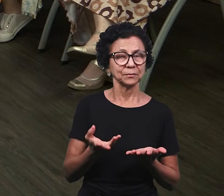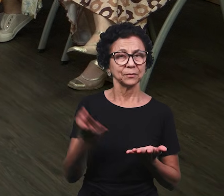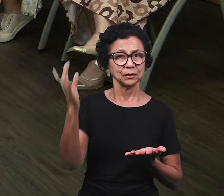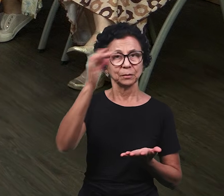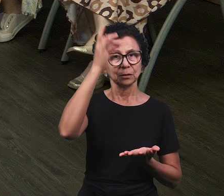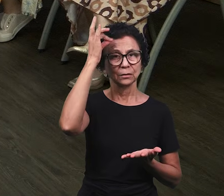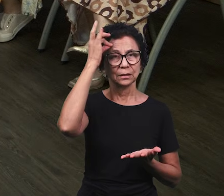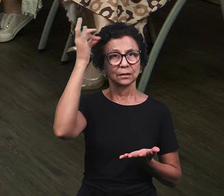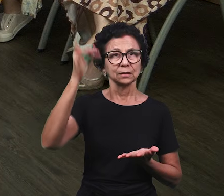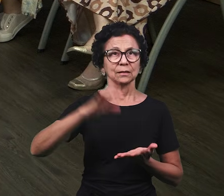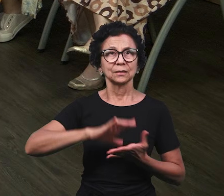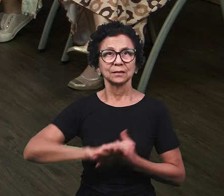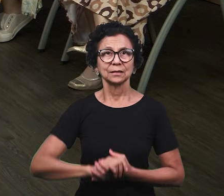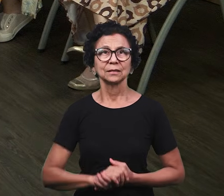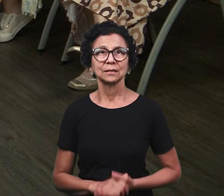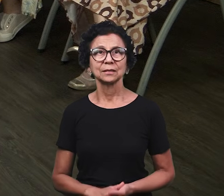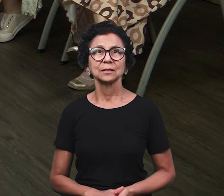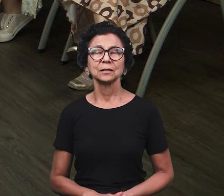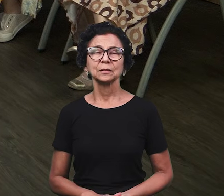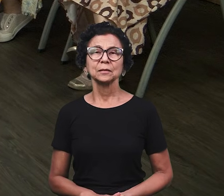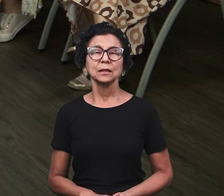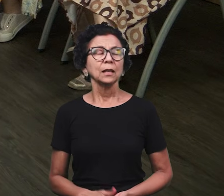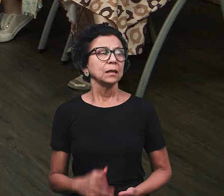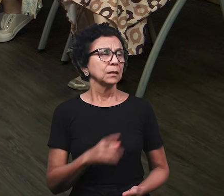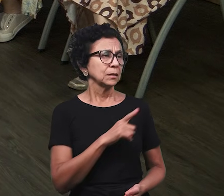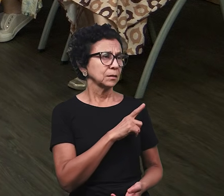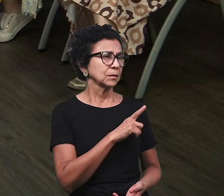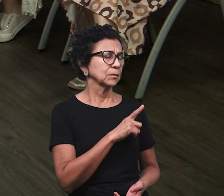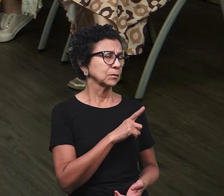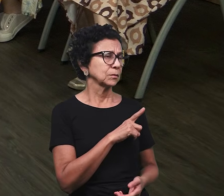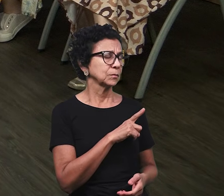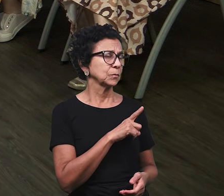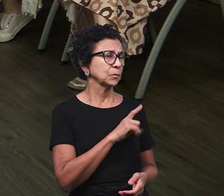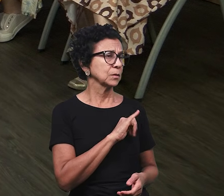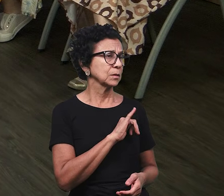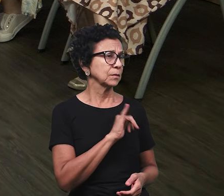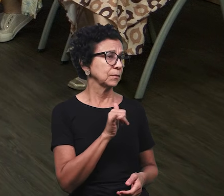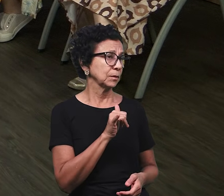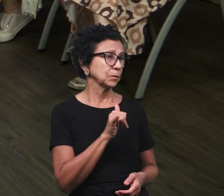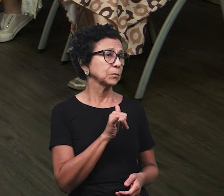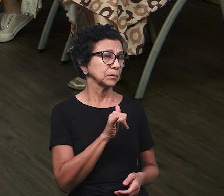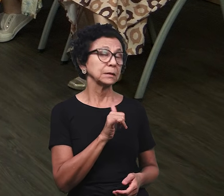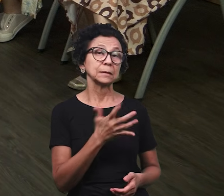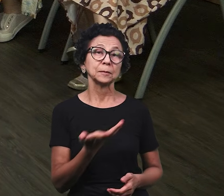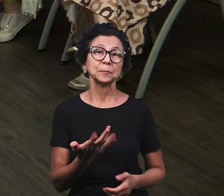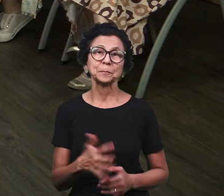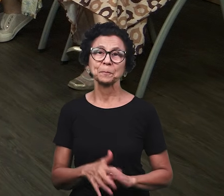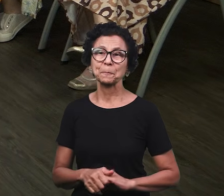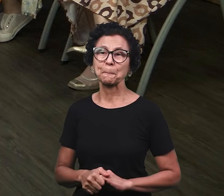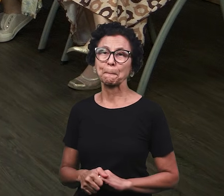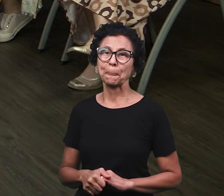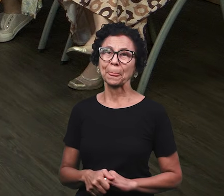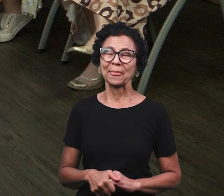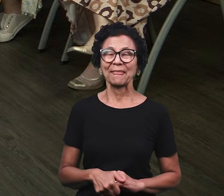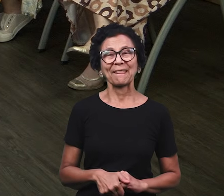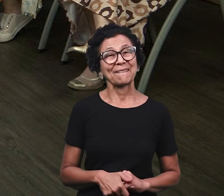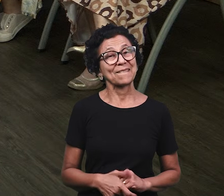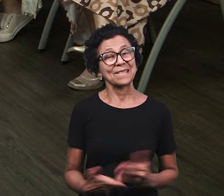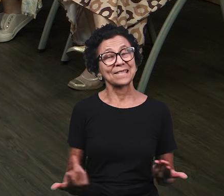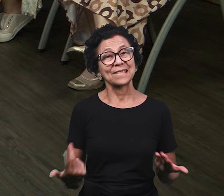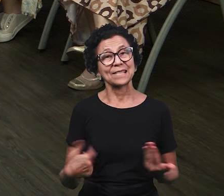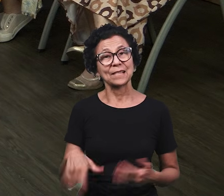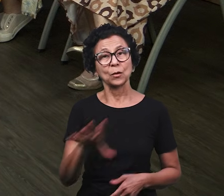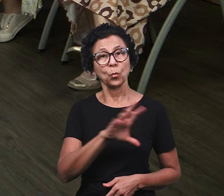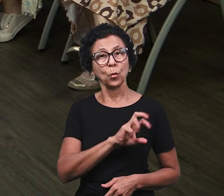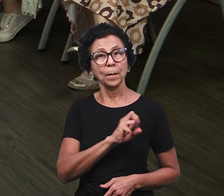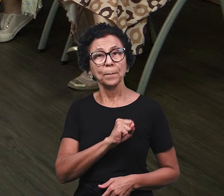é o primeiro. É aquilo que vem, até porque, como você disse, é pelo amor que nós podemos receber Jesus.